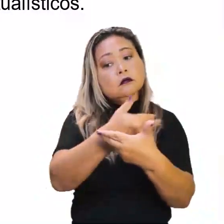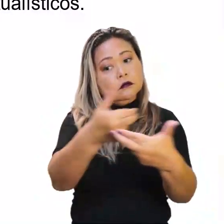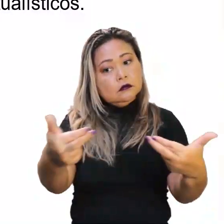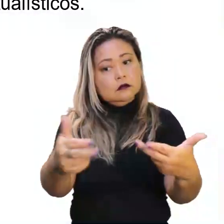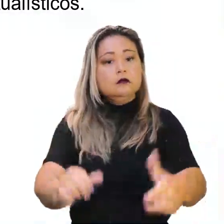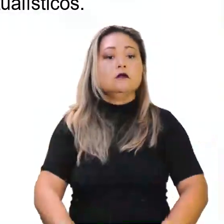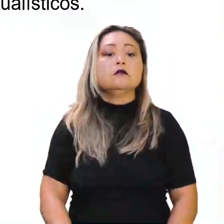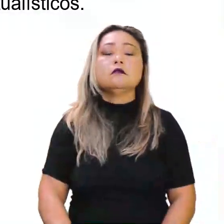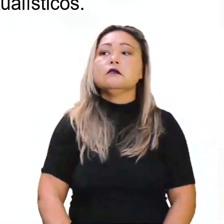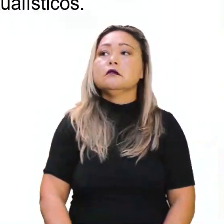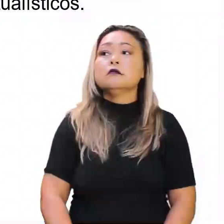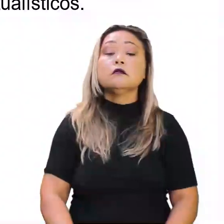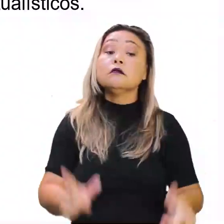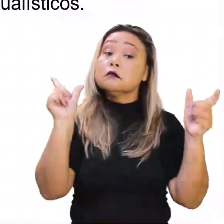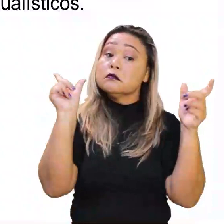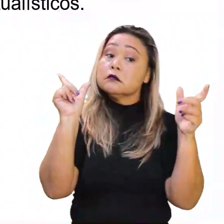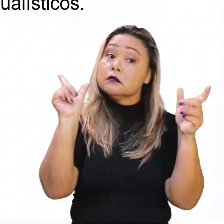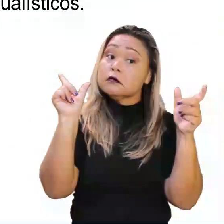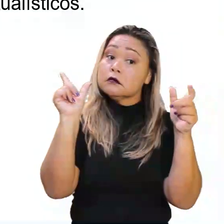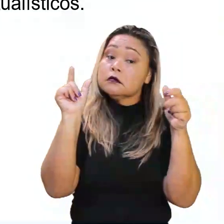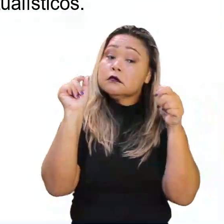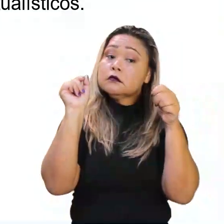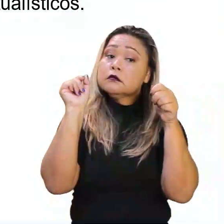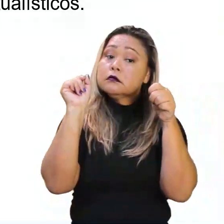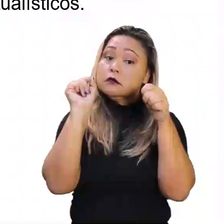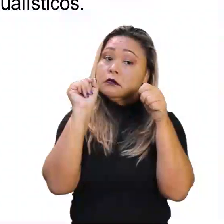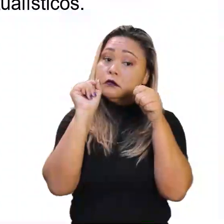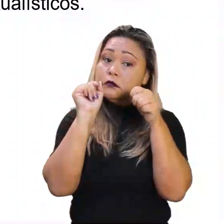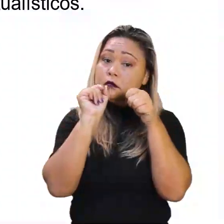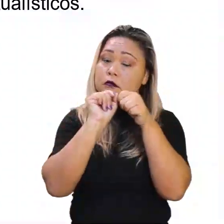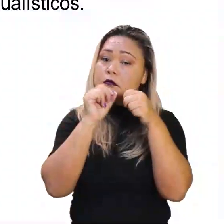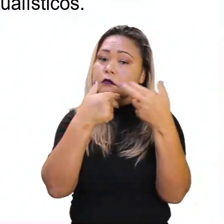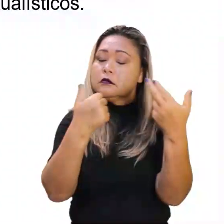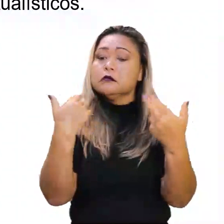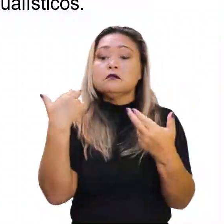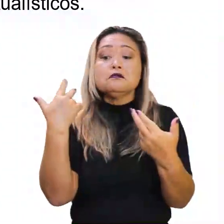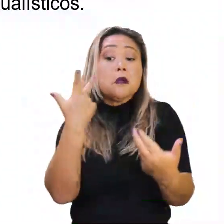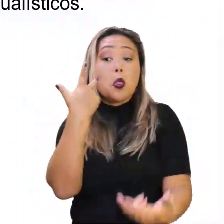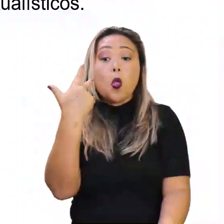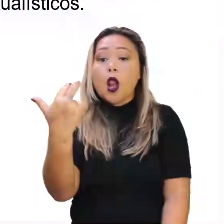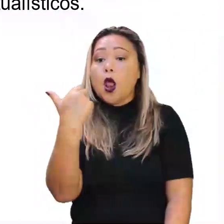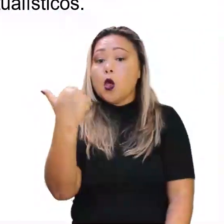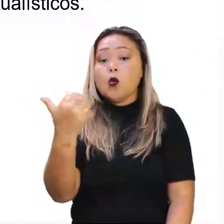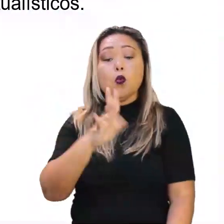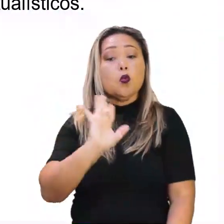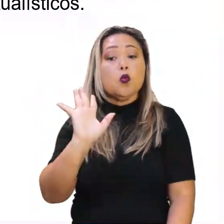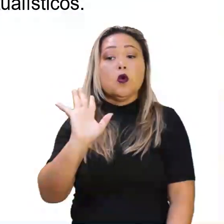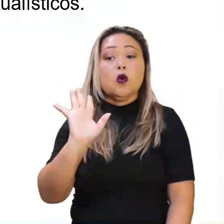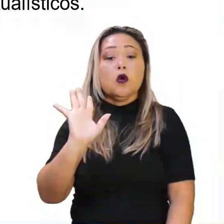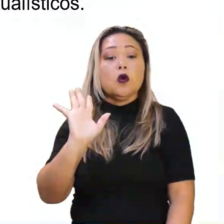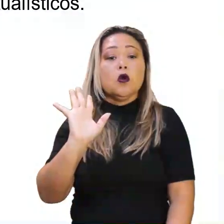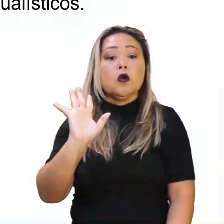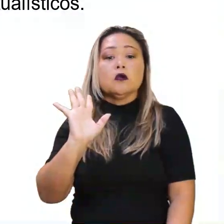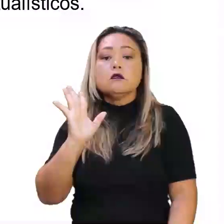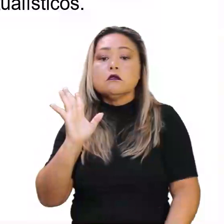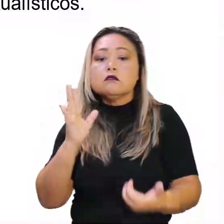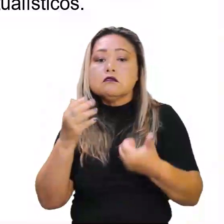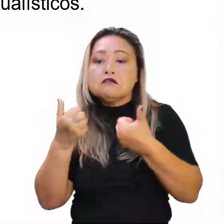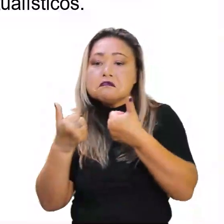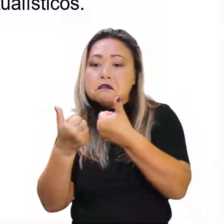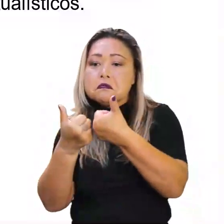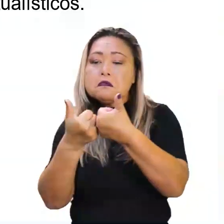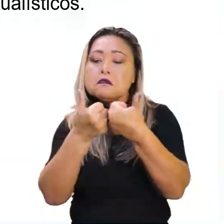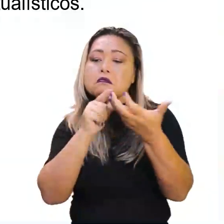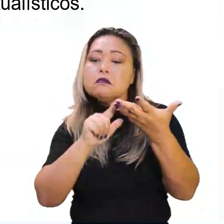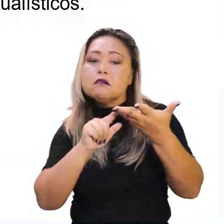animais, etc. Segundo item aqui nós temos, faz isso de maneira naturalista, procedendo de